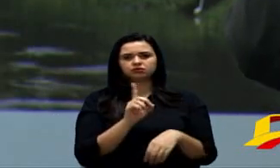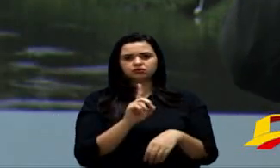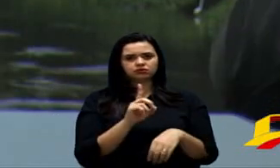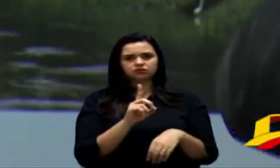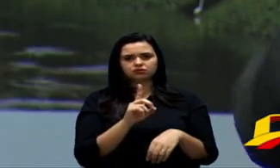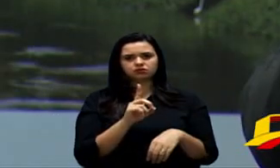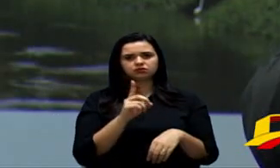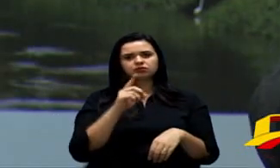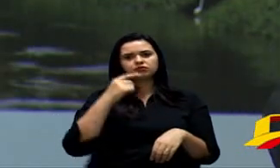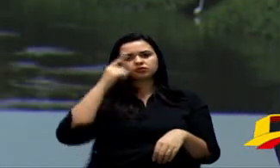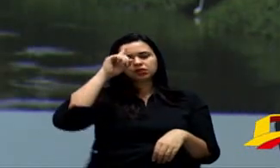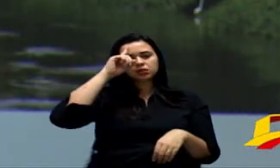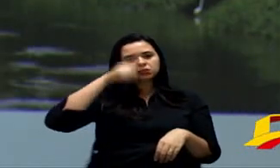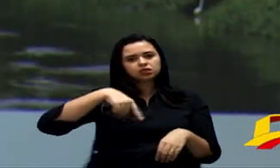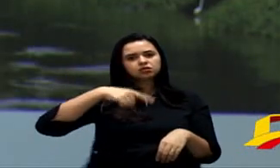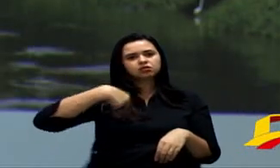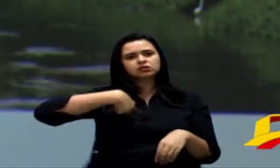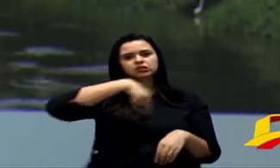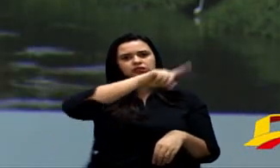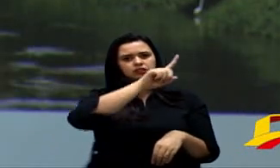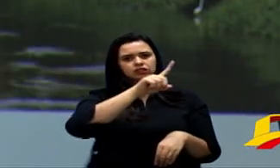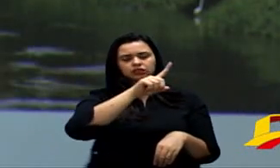ir.